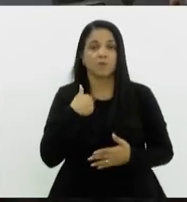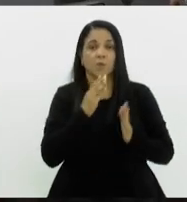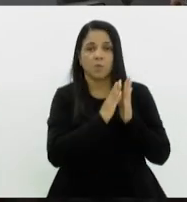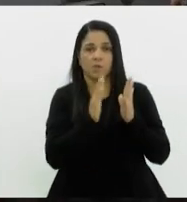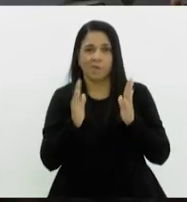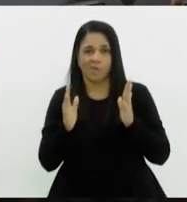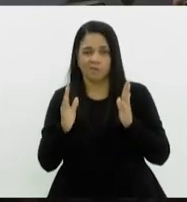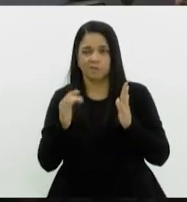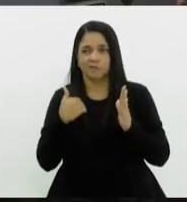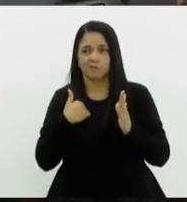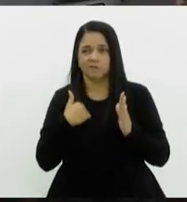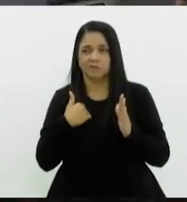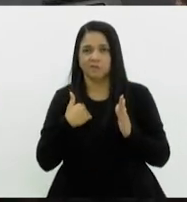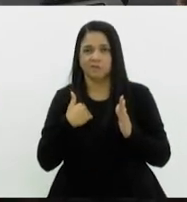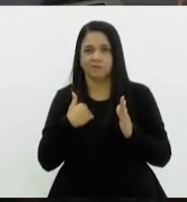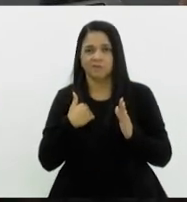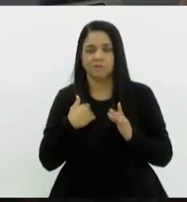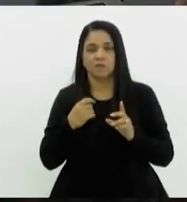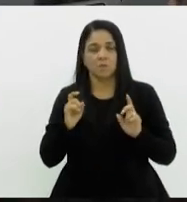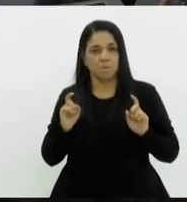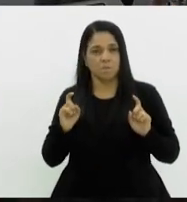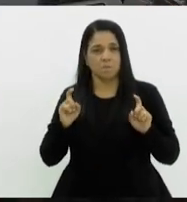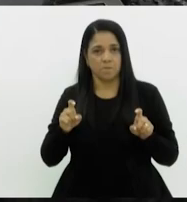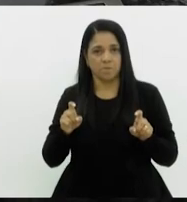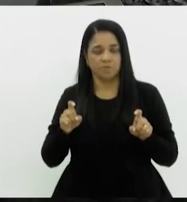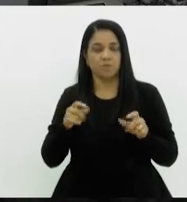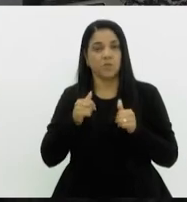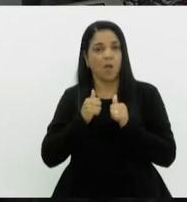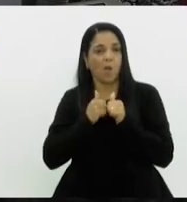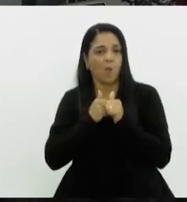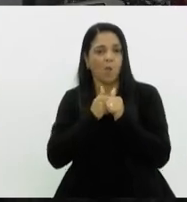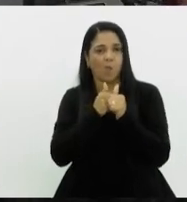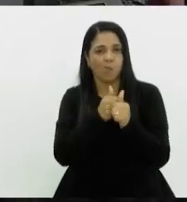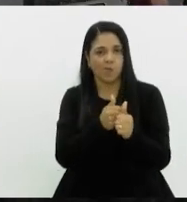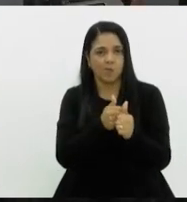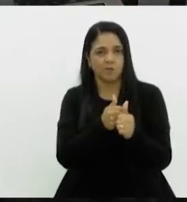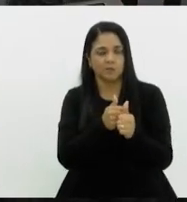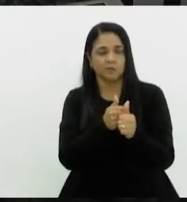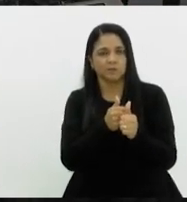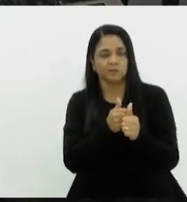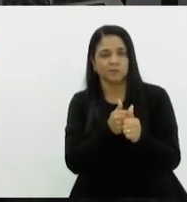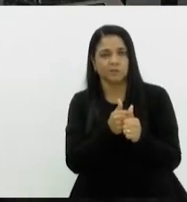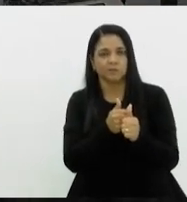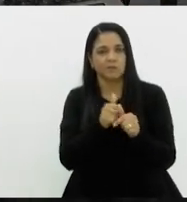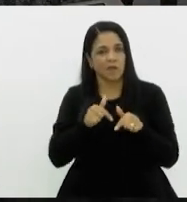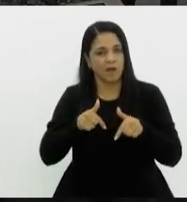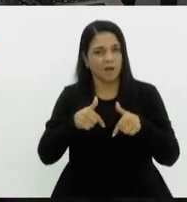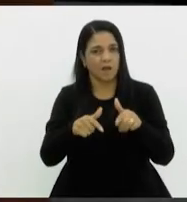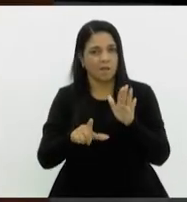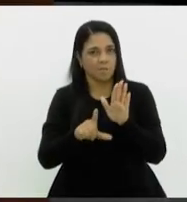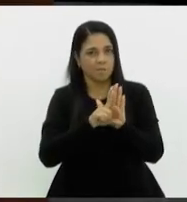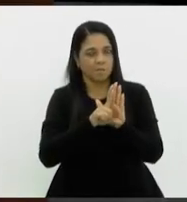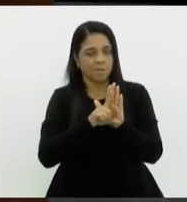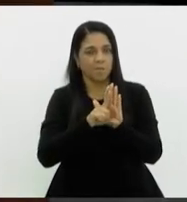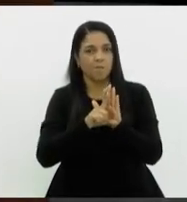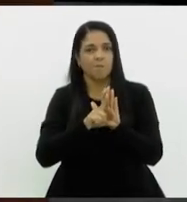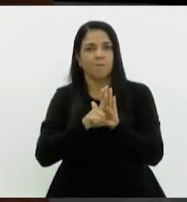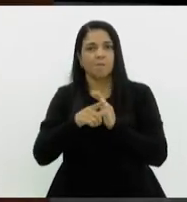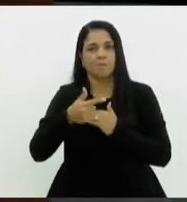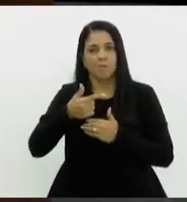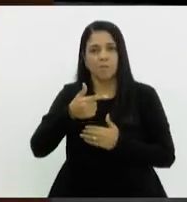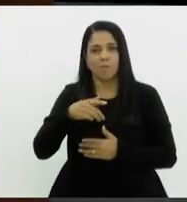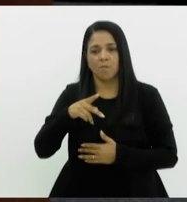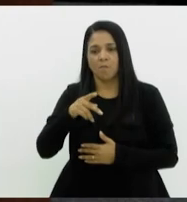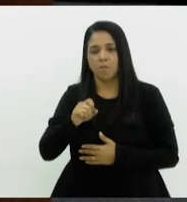ordem, nosso mandato está acompanhando a execução da Lei Paulo Gustavo.